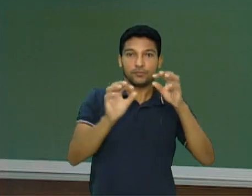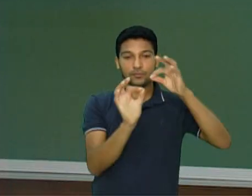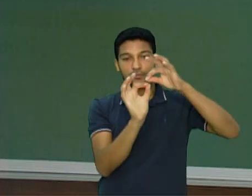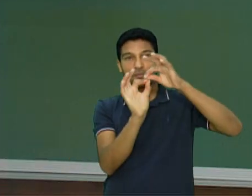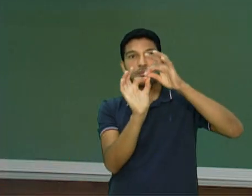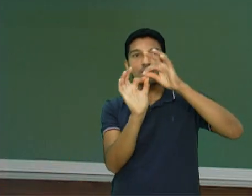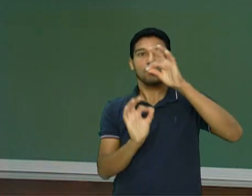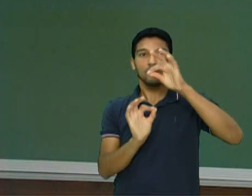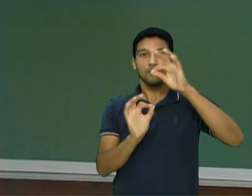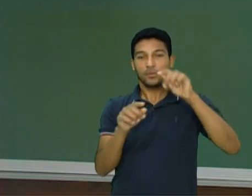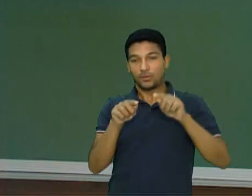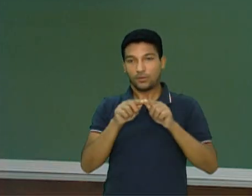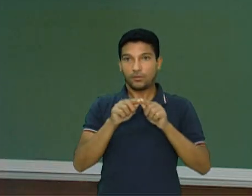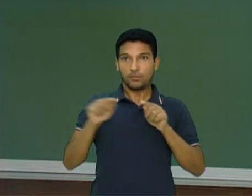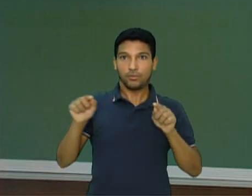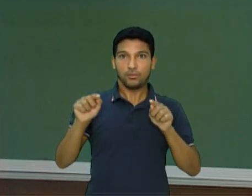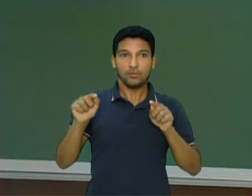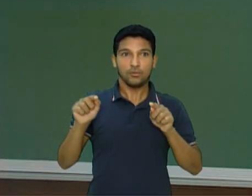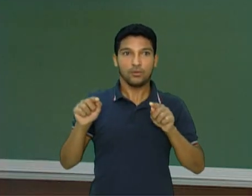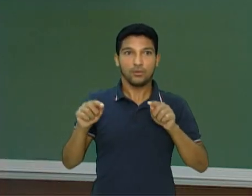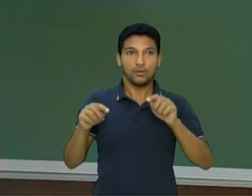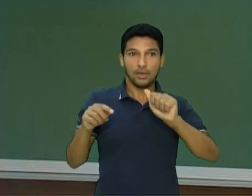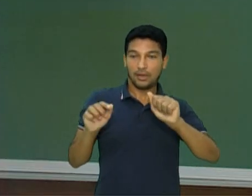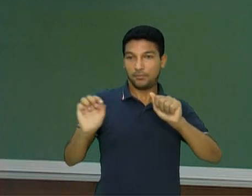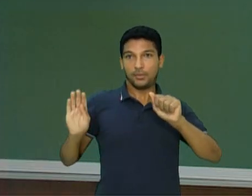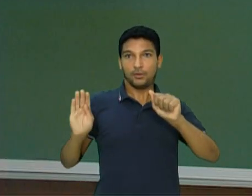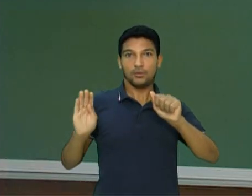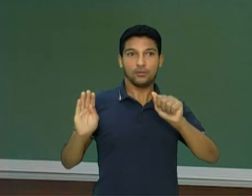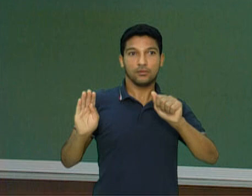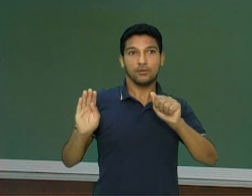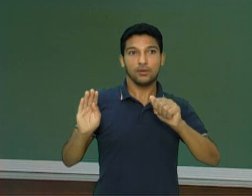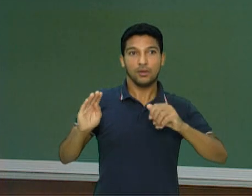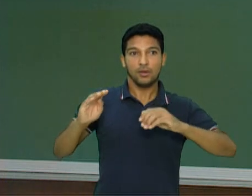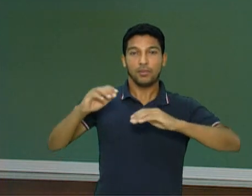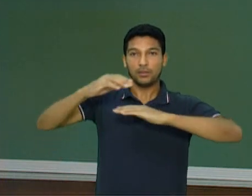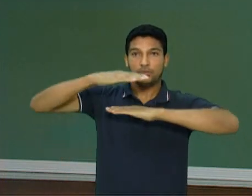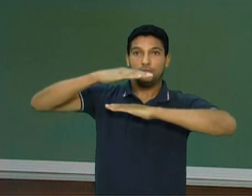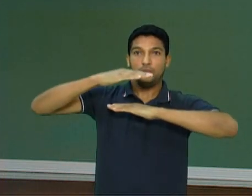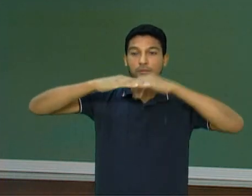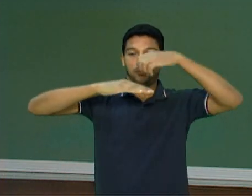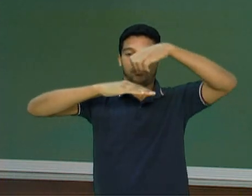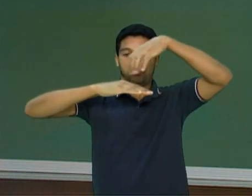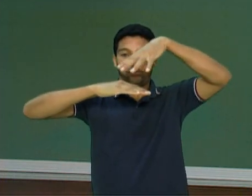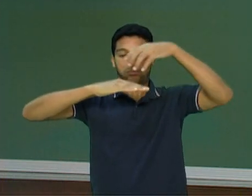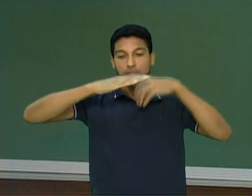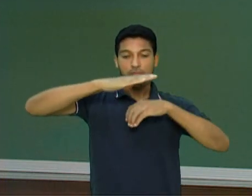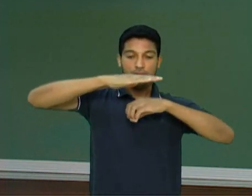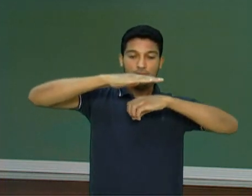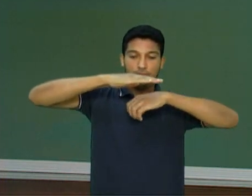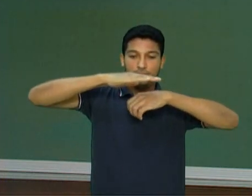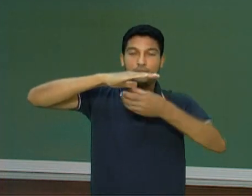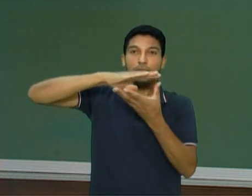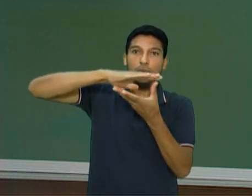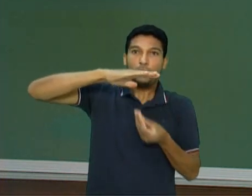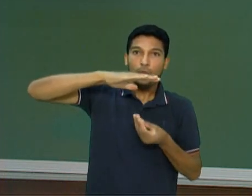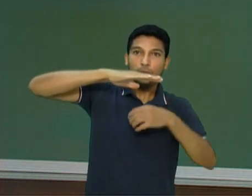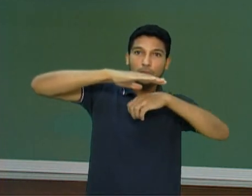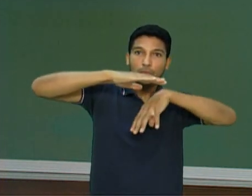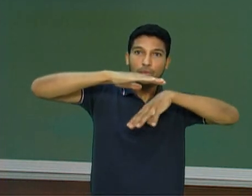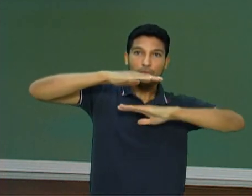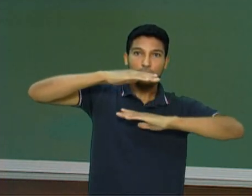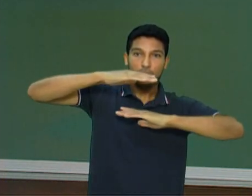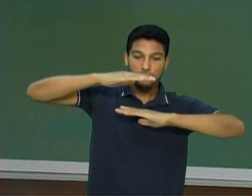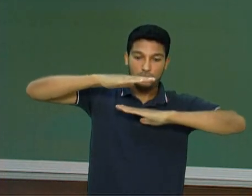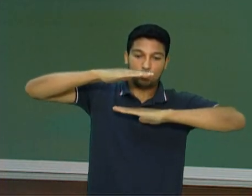esse segmento, né? Esse segmento de reta AB, a sombra dele é o A'B', esse outro segmento que está aqui